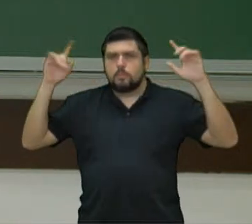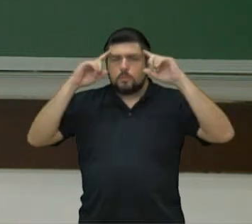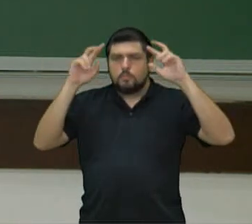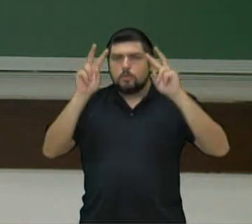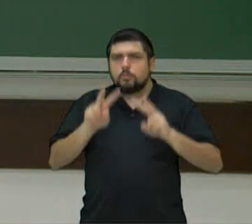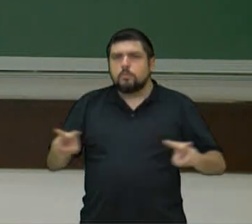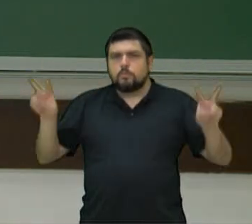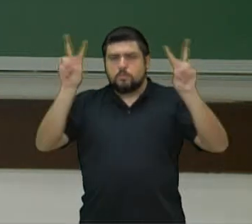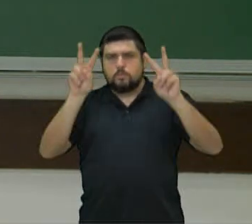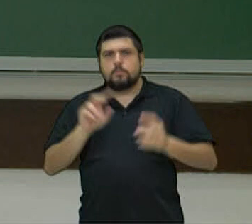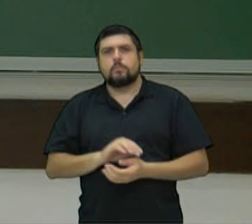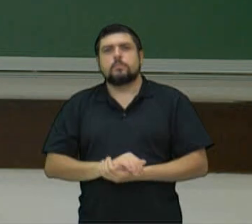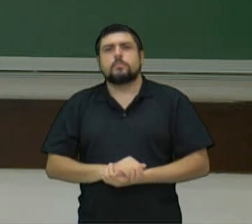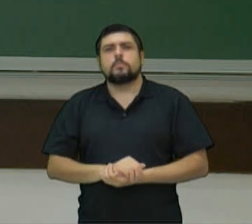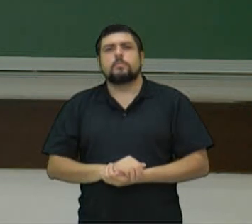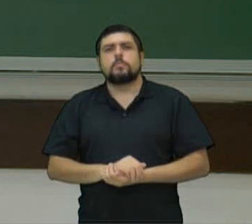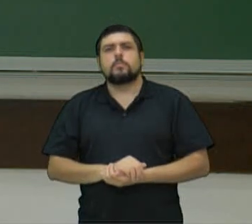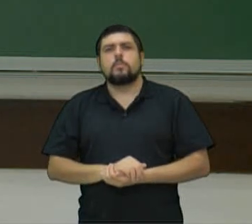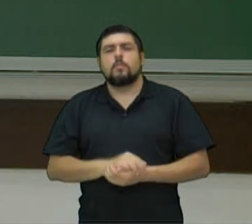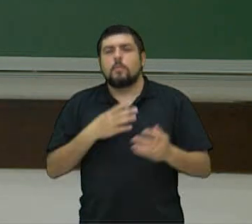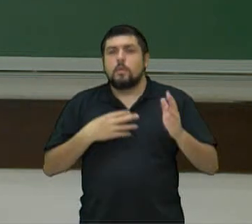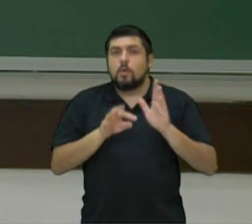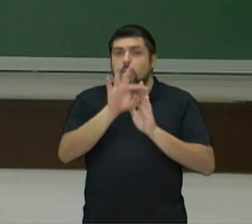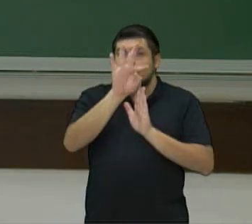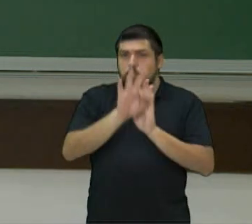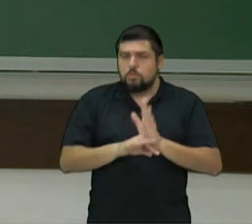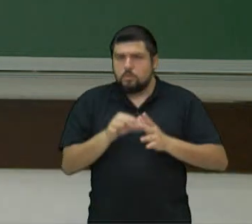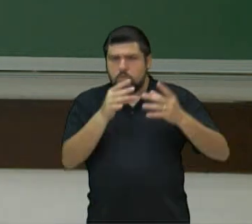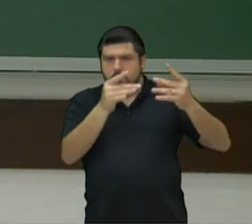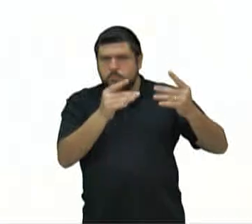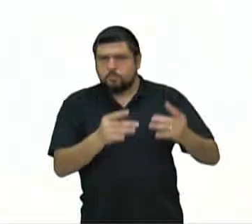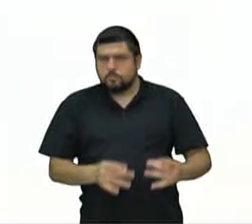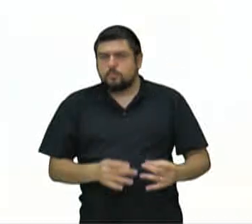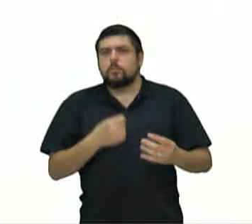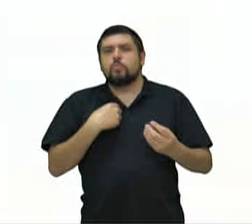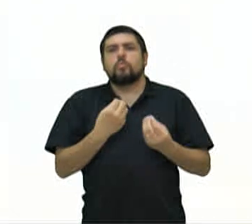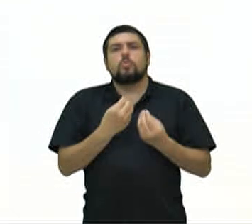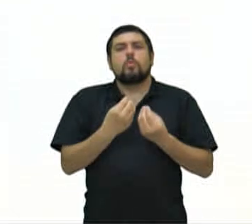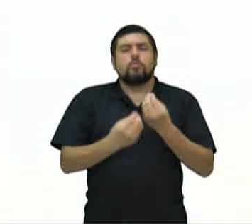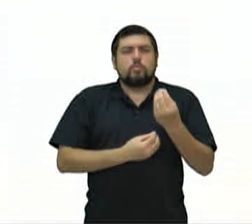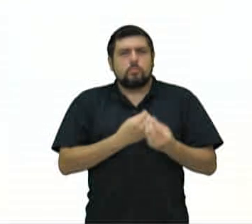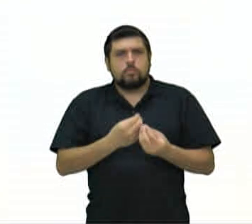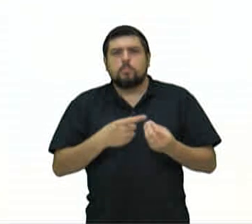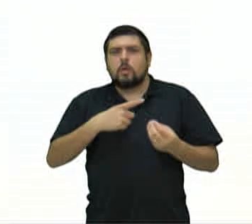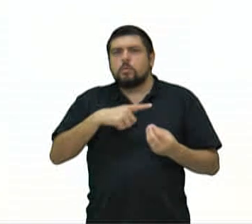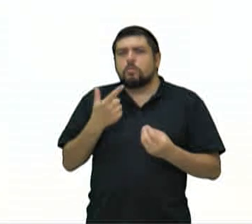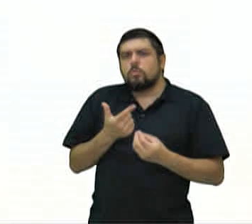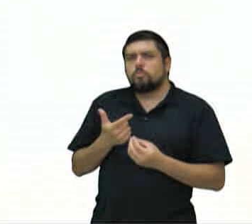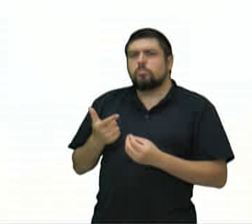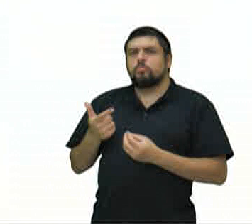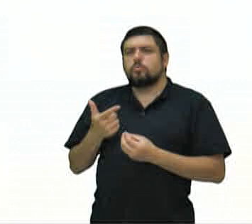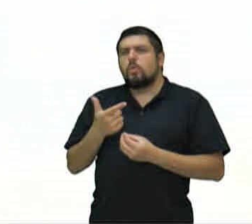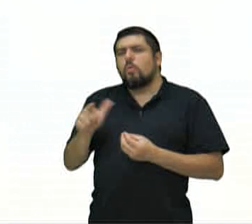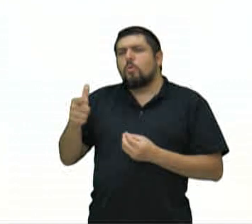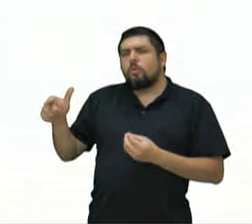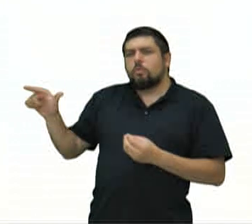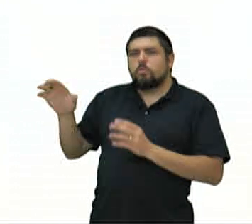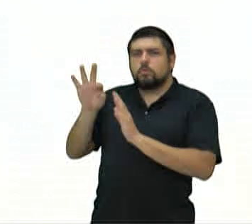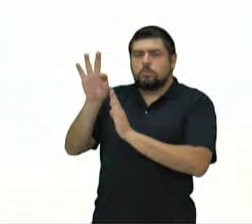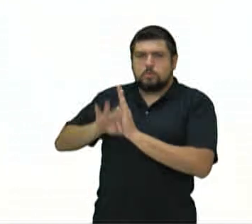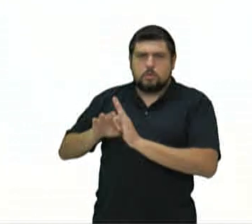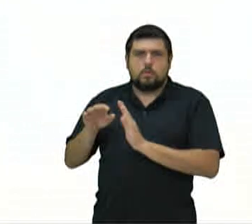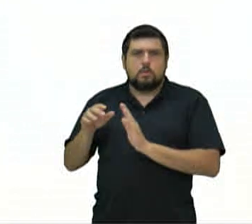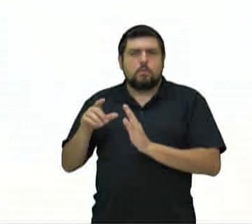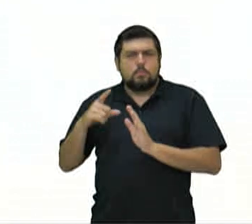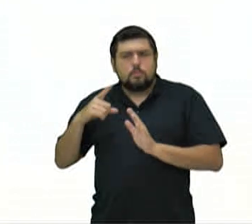legal. Os textos descritivos, eles podem ser encontrados em vários outros tipos de texto. A gente consegue encontrar uma